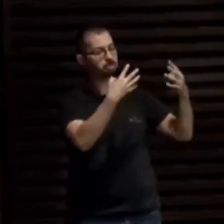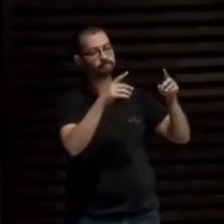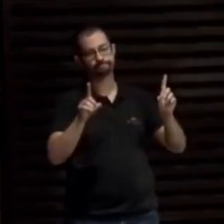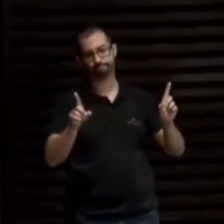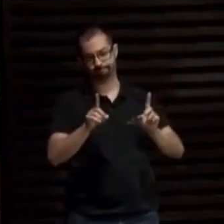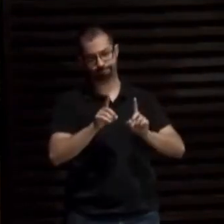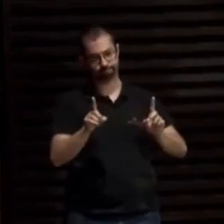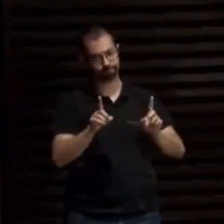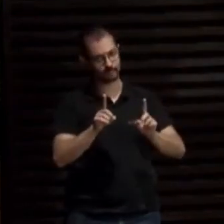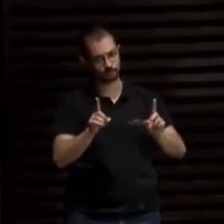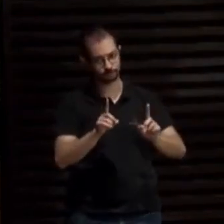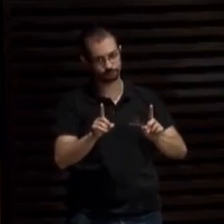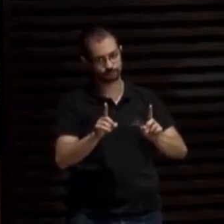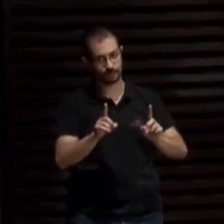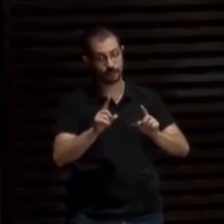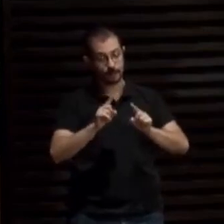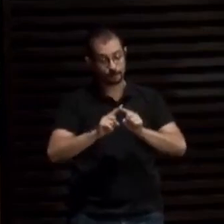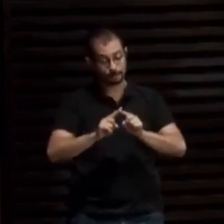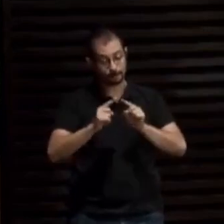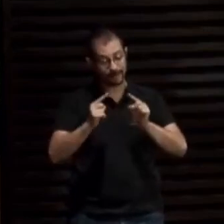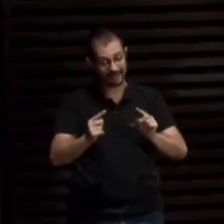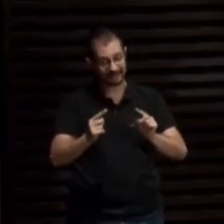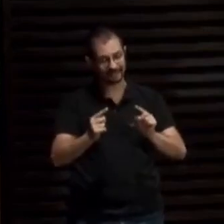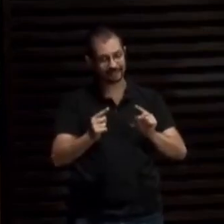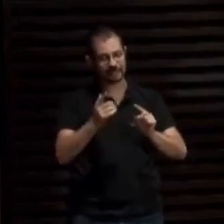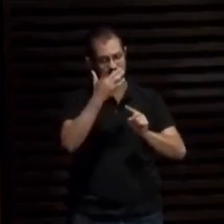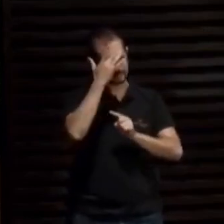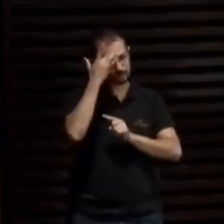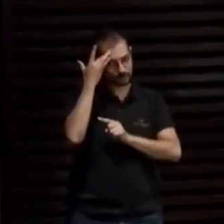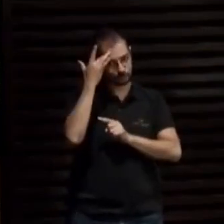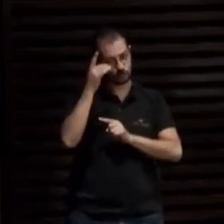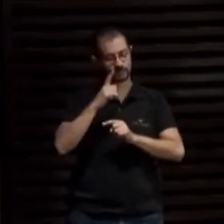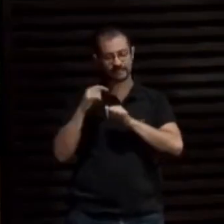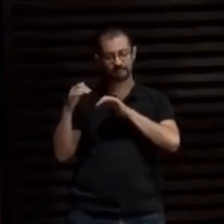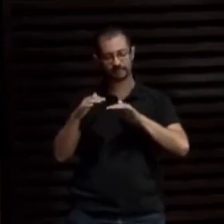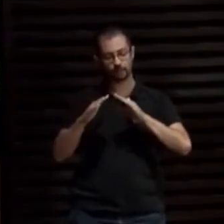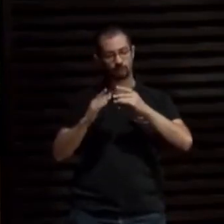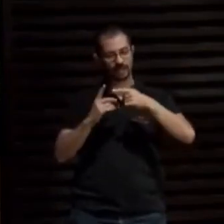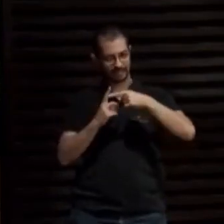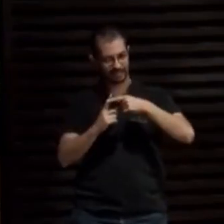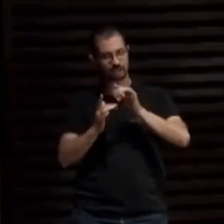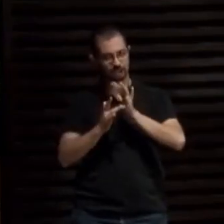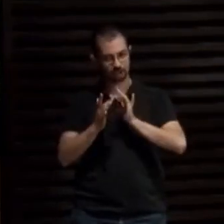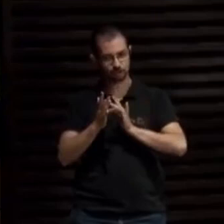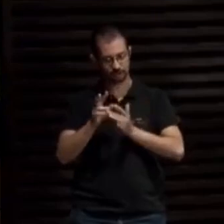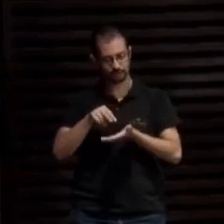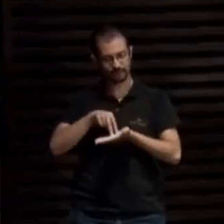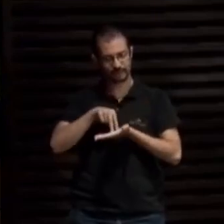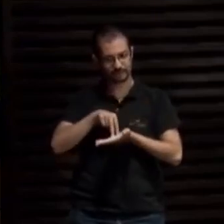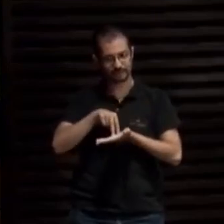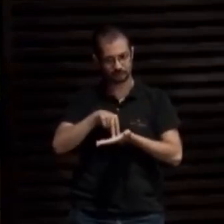Mas na igreja dele, os que permaneceram até o Pentecostes